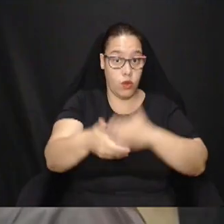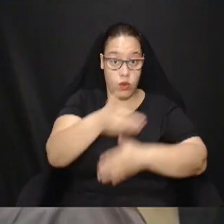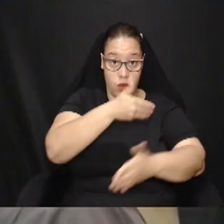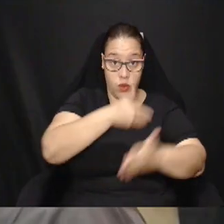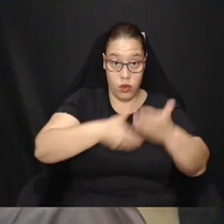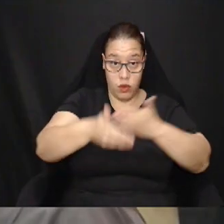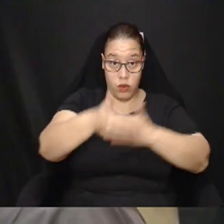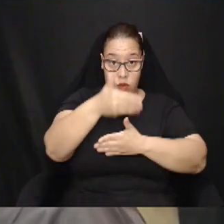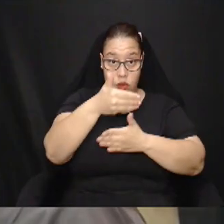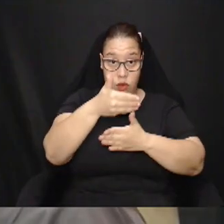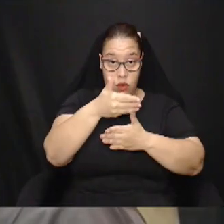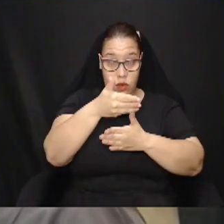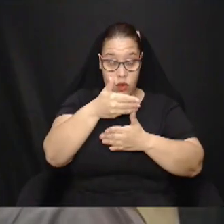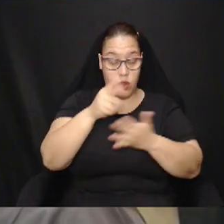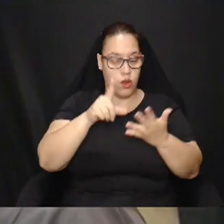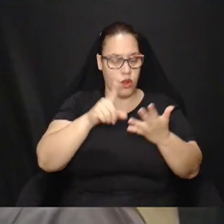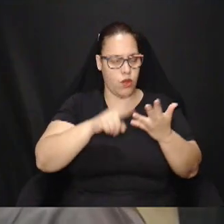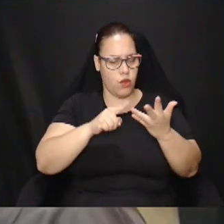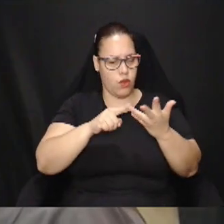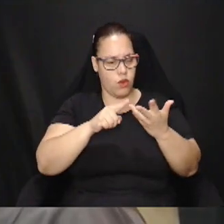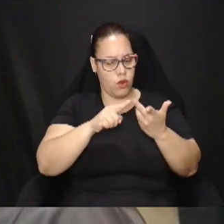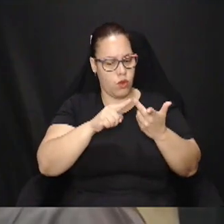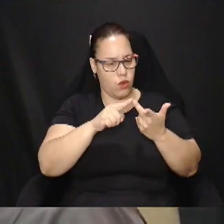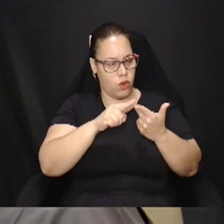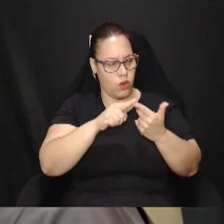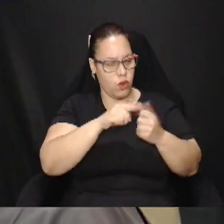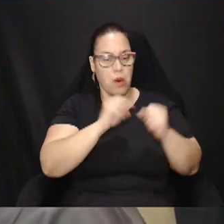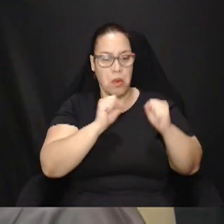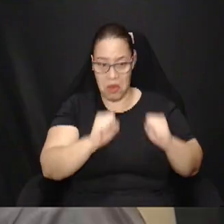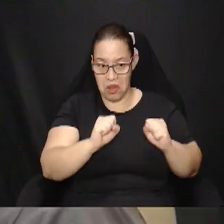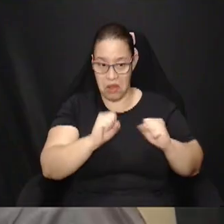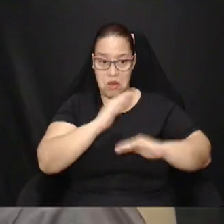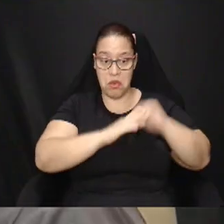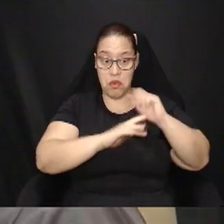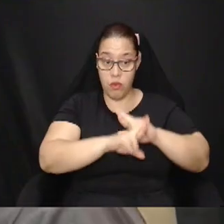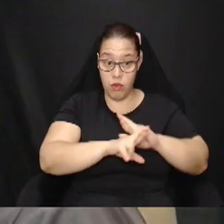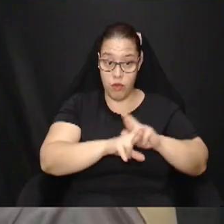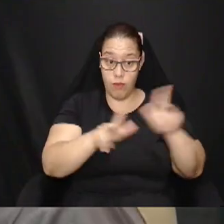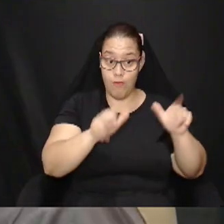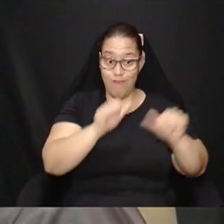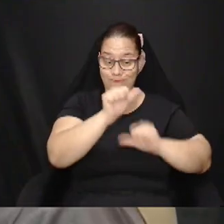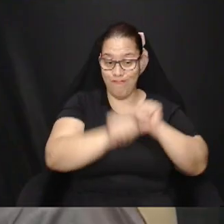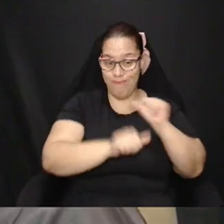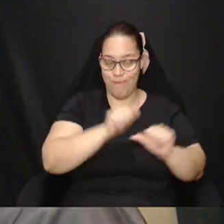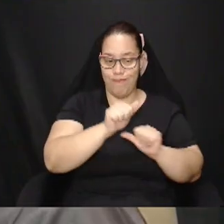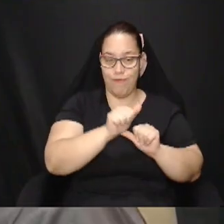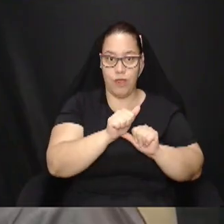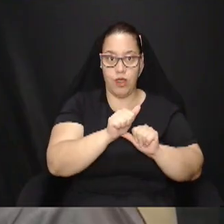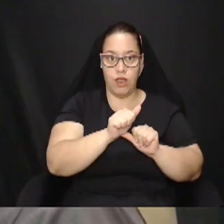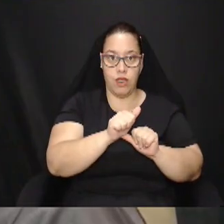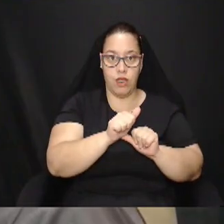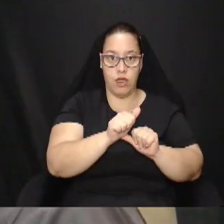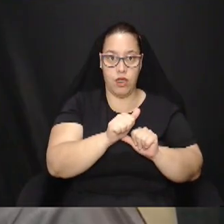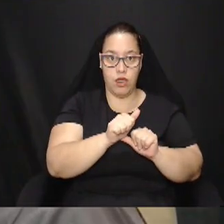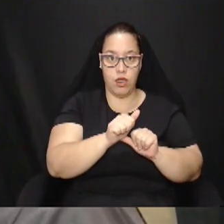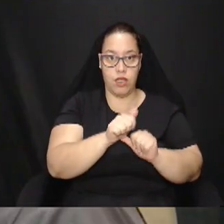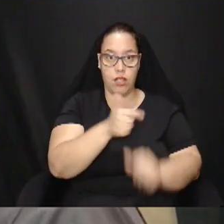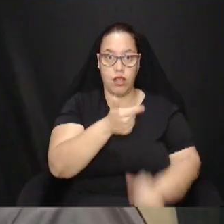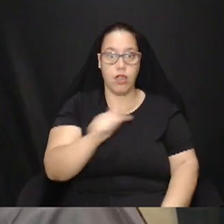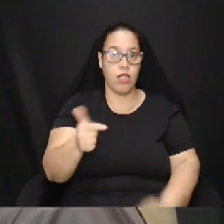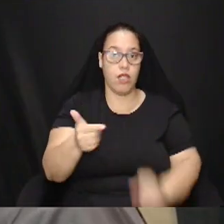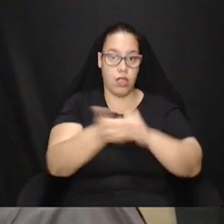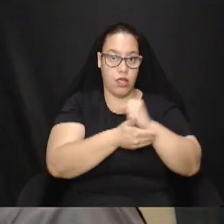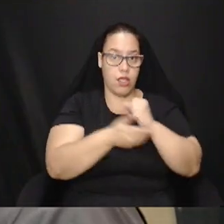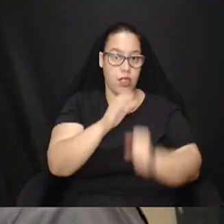de opções em que a mulher possa atuar no mundo mudasse. Eu não tenho uma base científica,